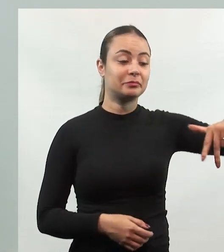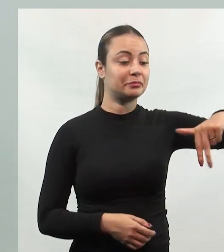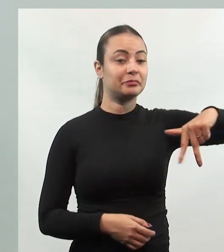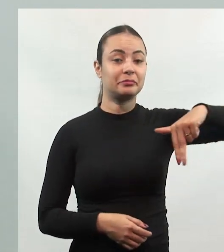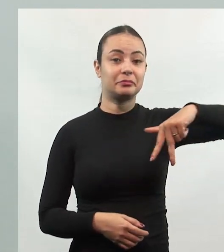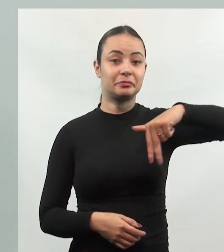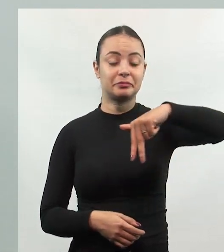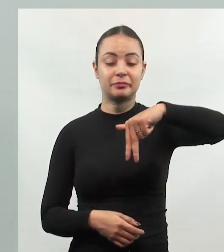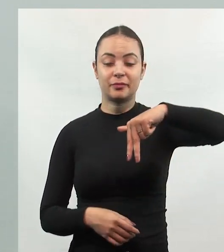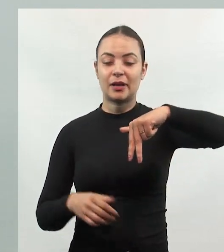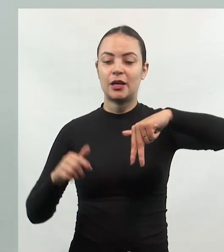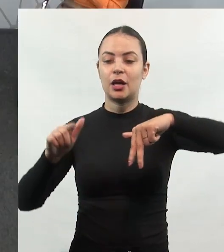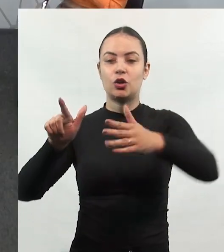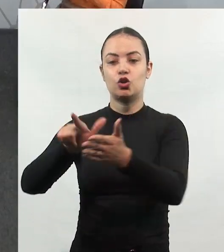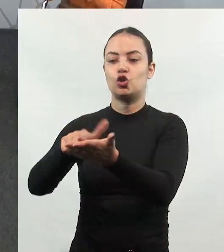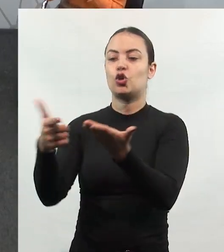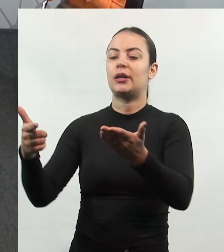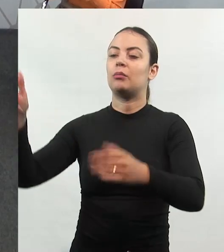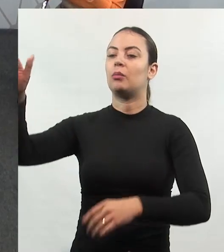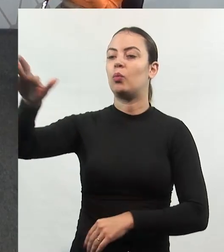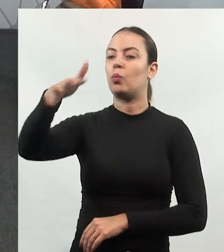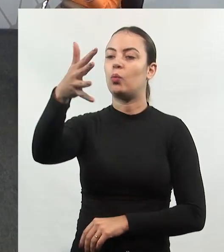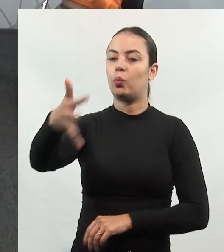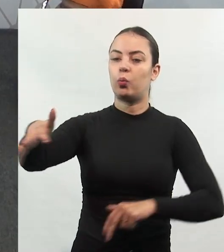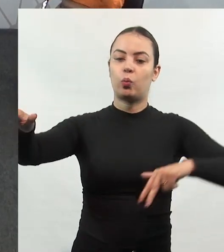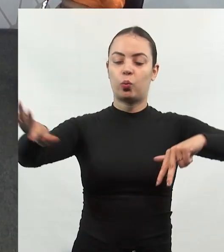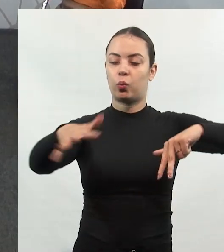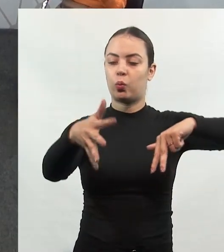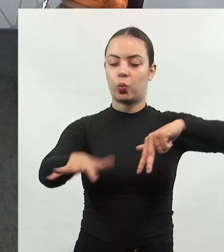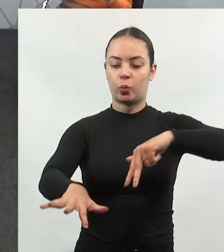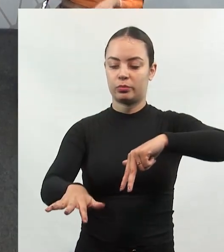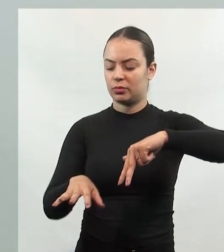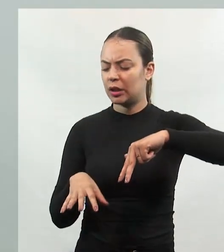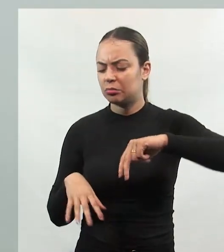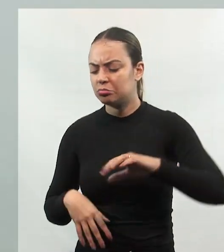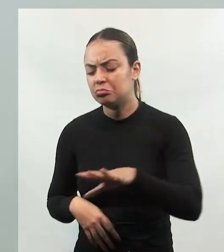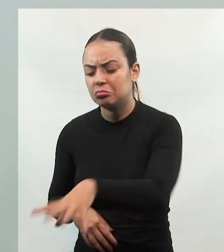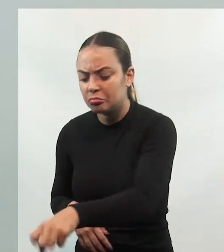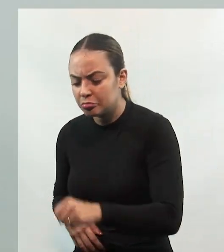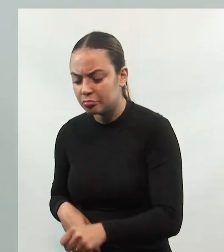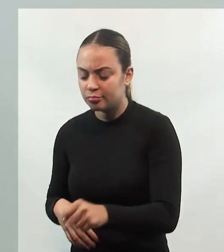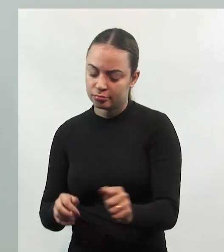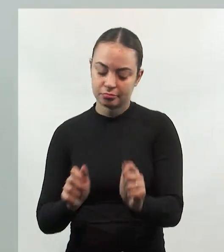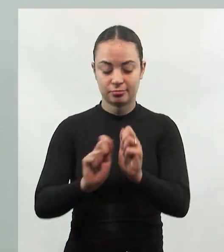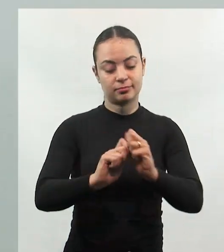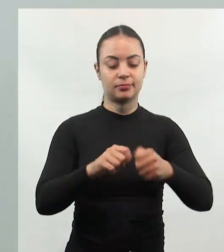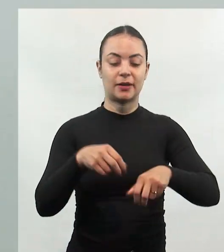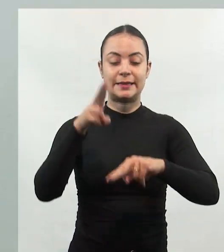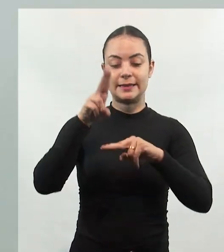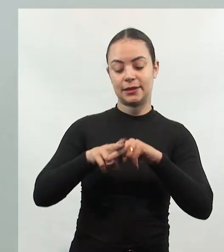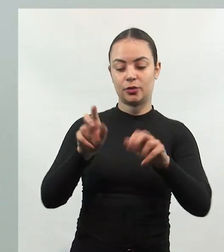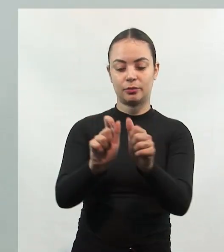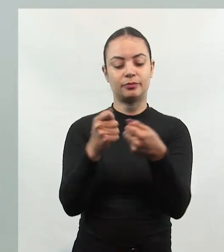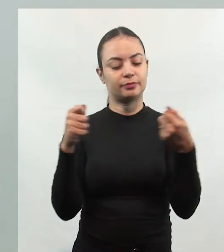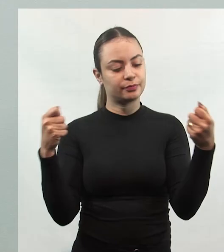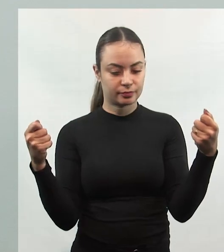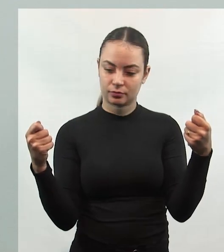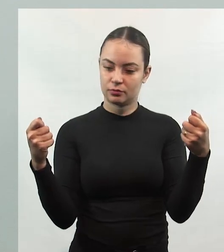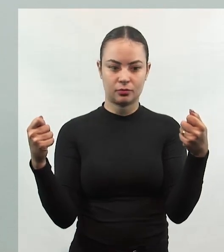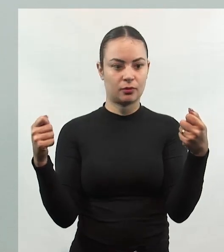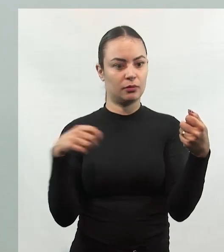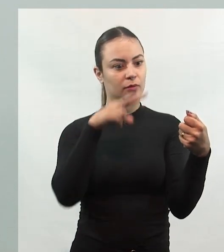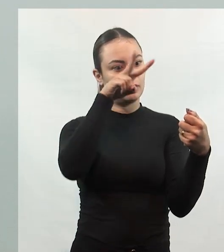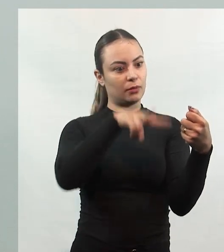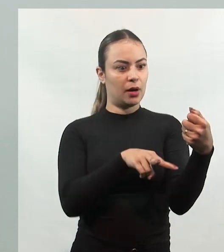Jornal passando, revista, tudo. Agora o negócio de celular tá mais no celular, né, mãe? Aí, minha filha, ela estava passando na calçada do